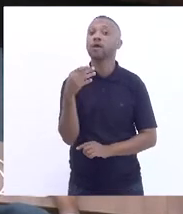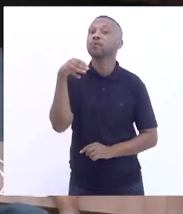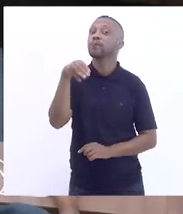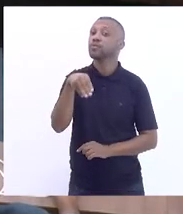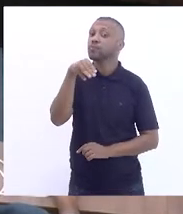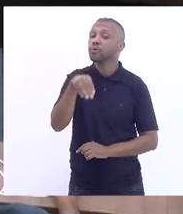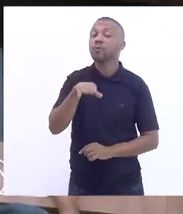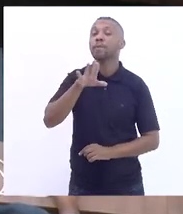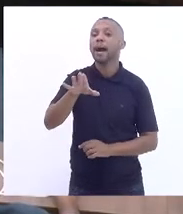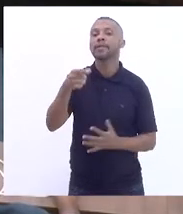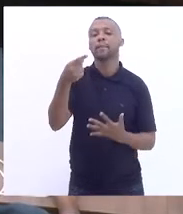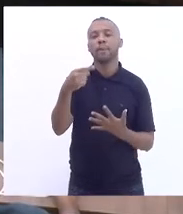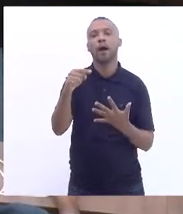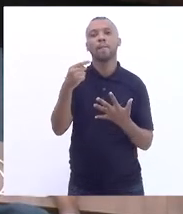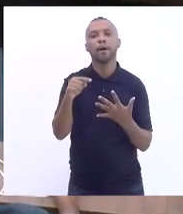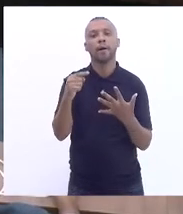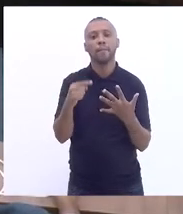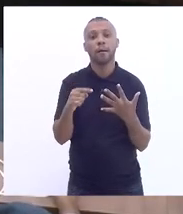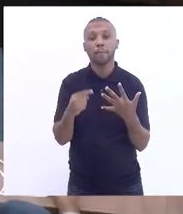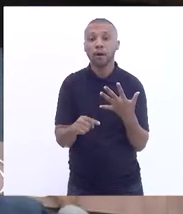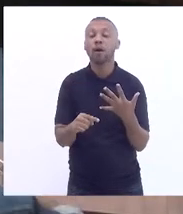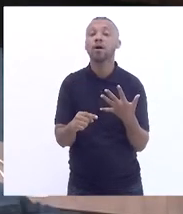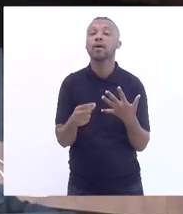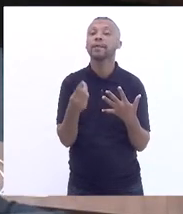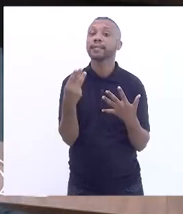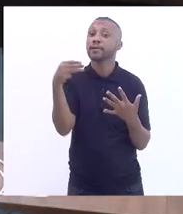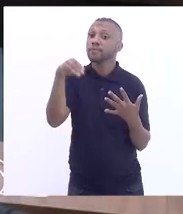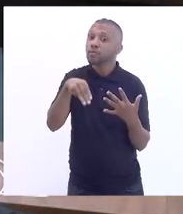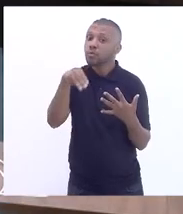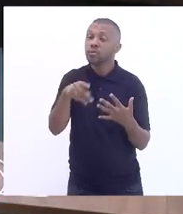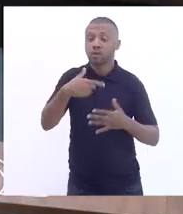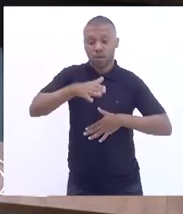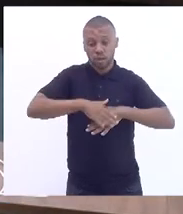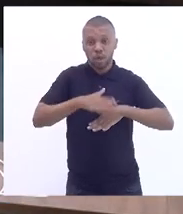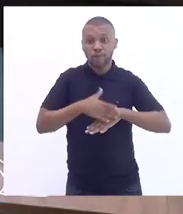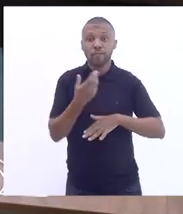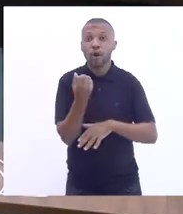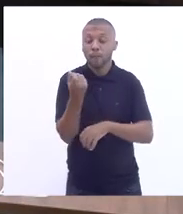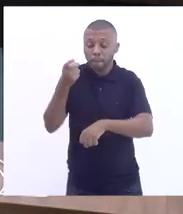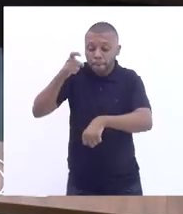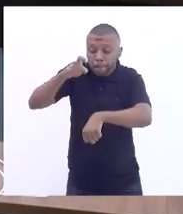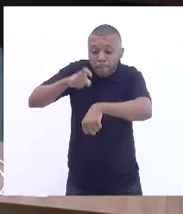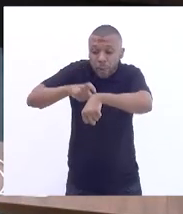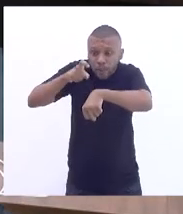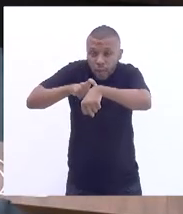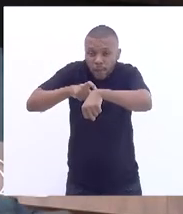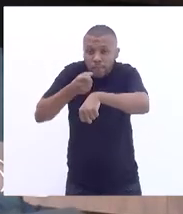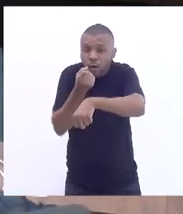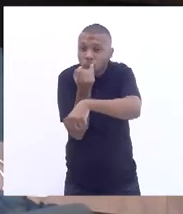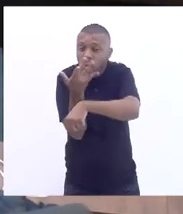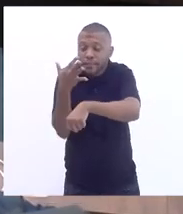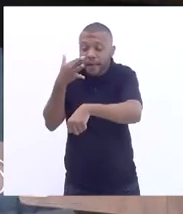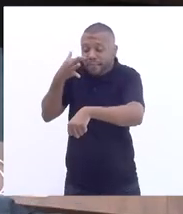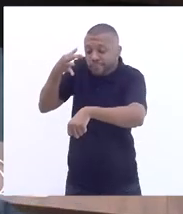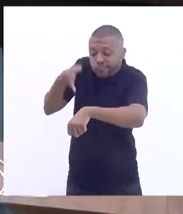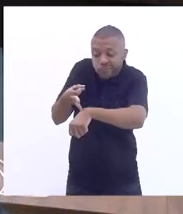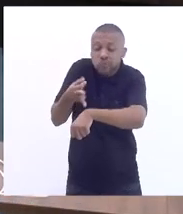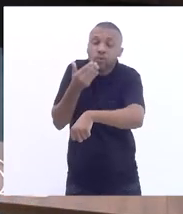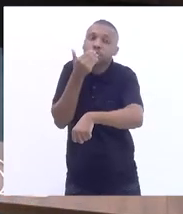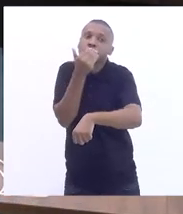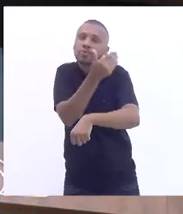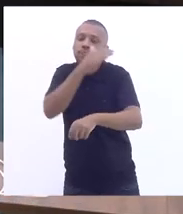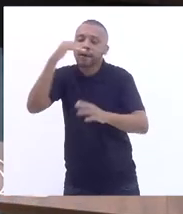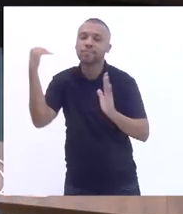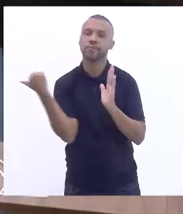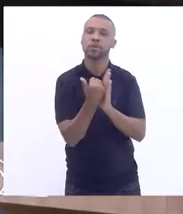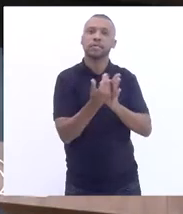mas as demais falas serão de três minutos eu realmente vou contar que o tempo e pedir para seguir nessa